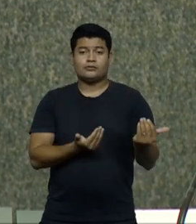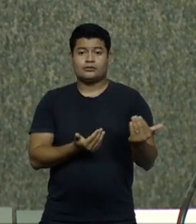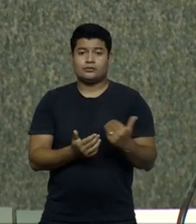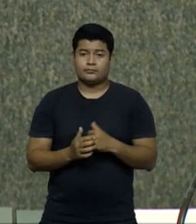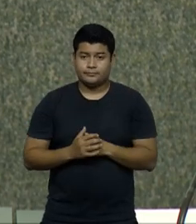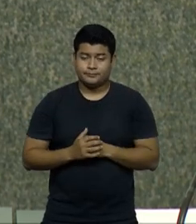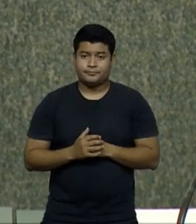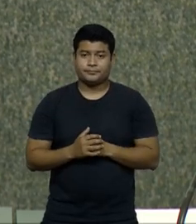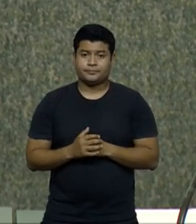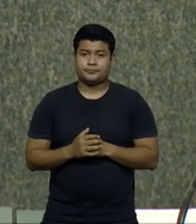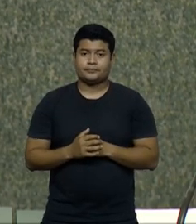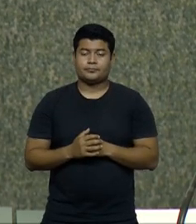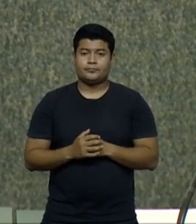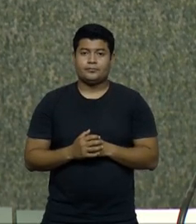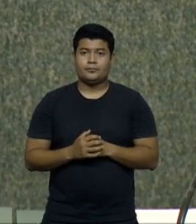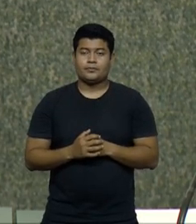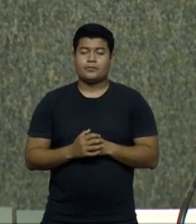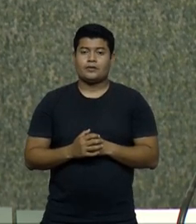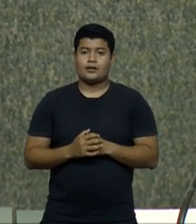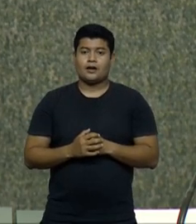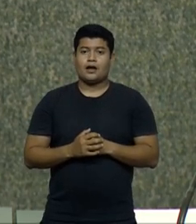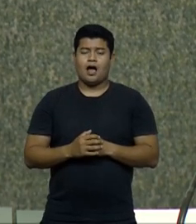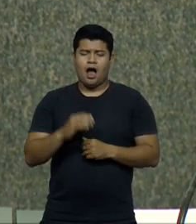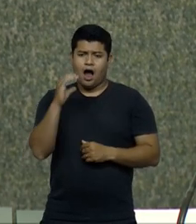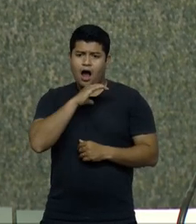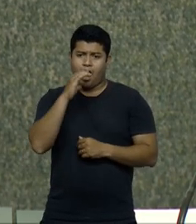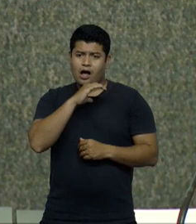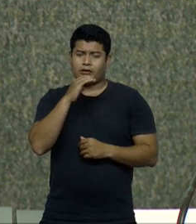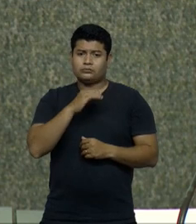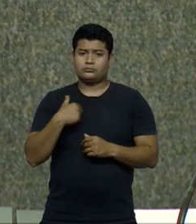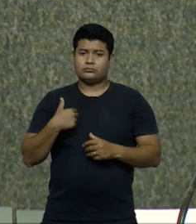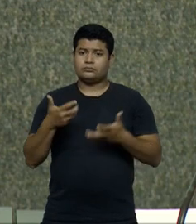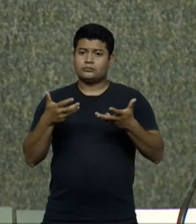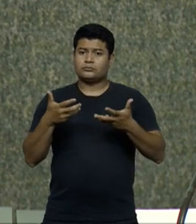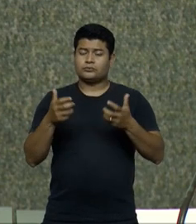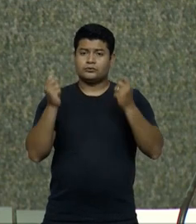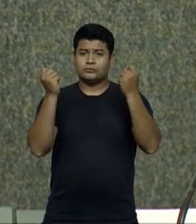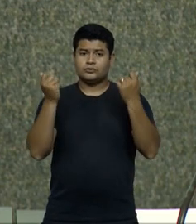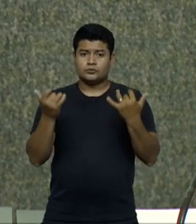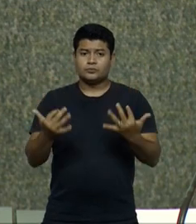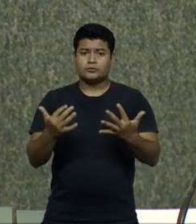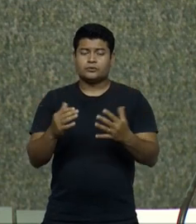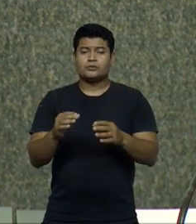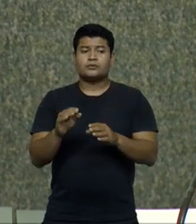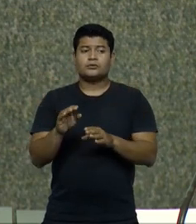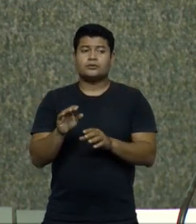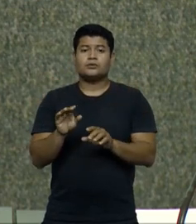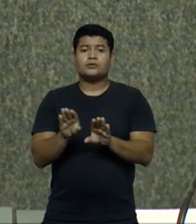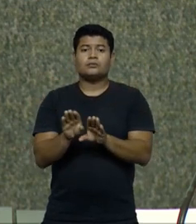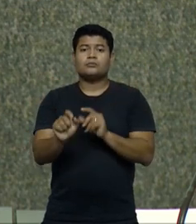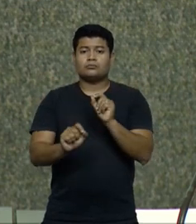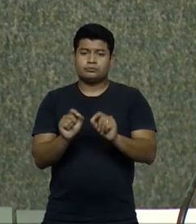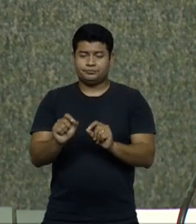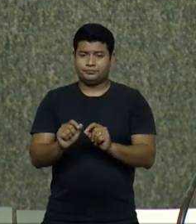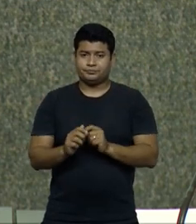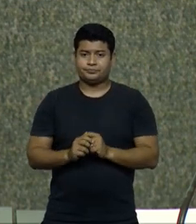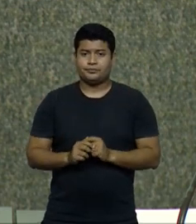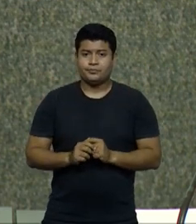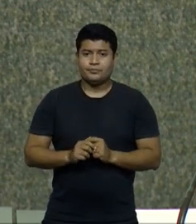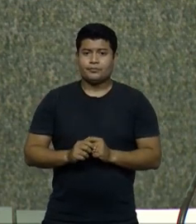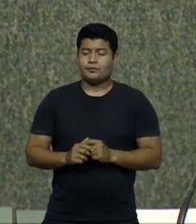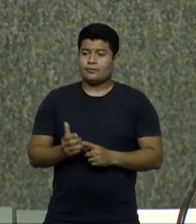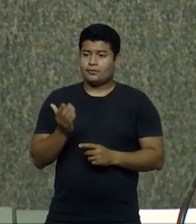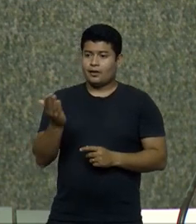é muito rapidamente assim né eu queria iniciar dizendo que a